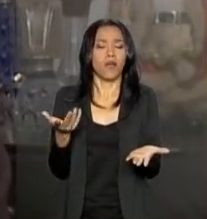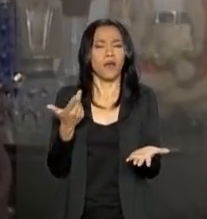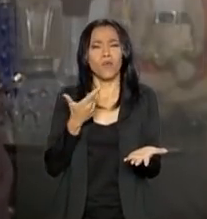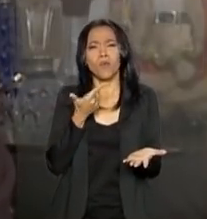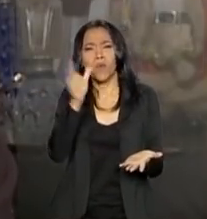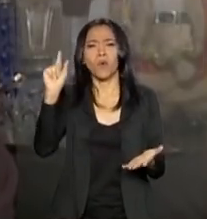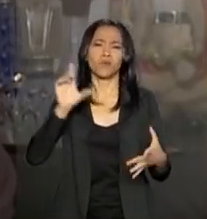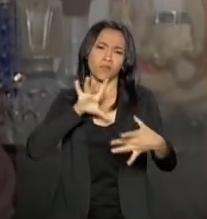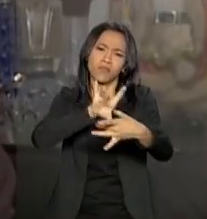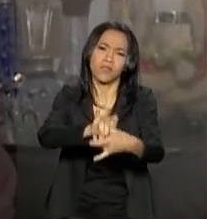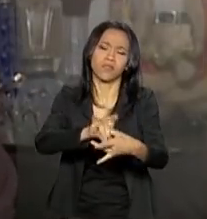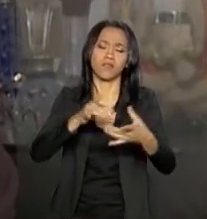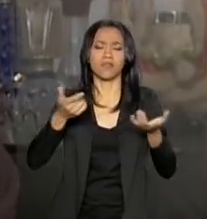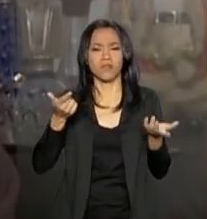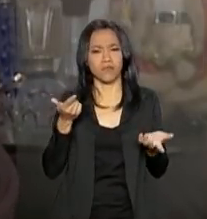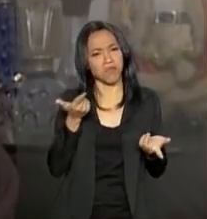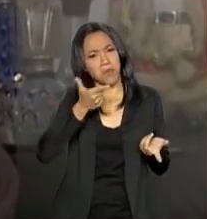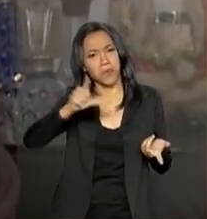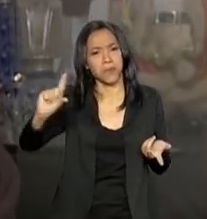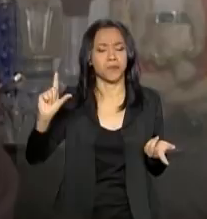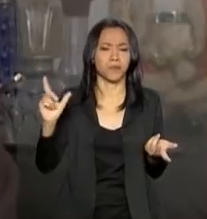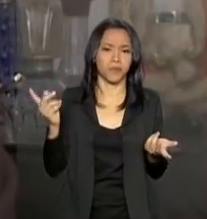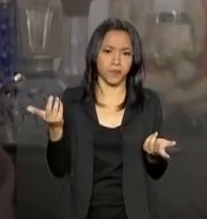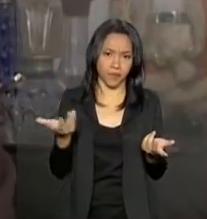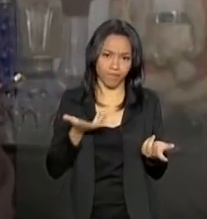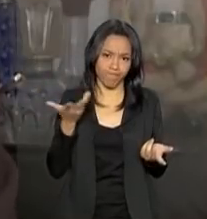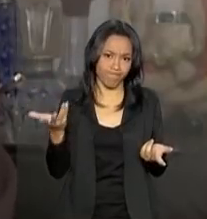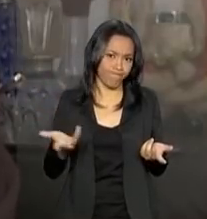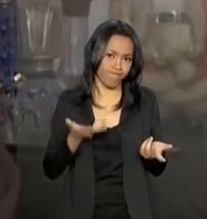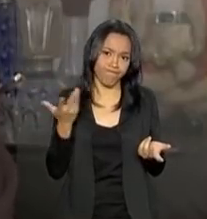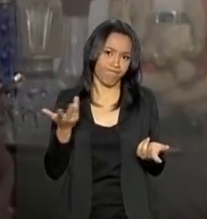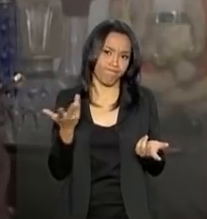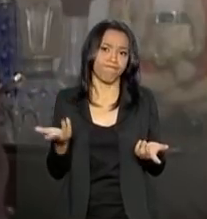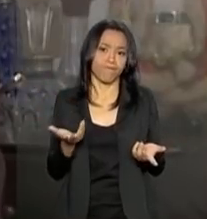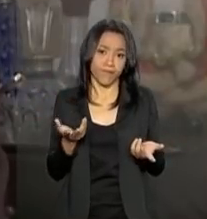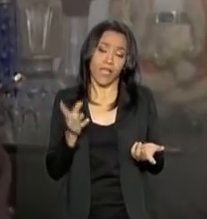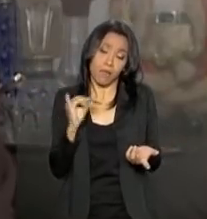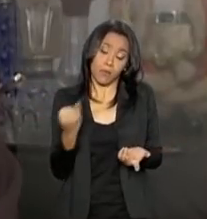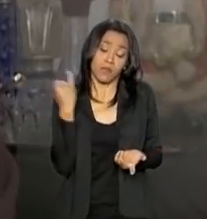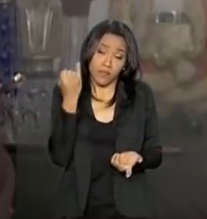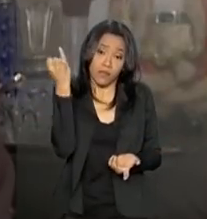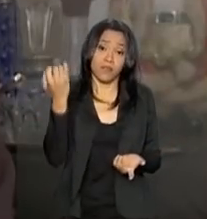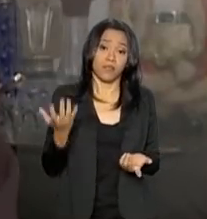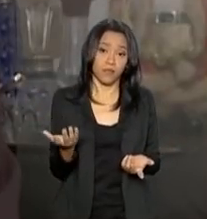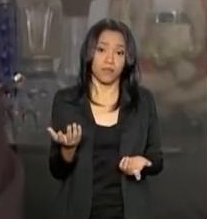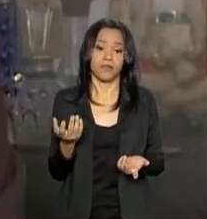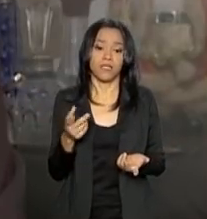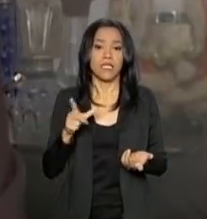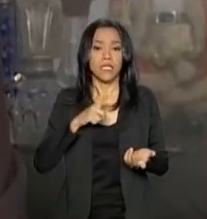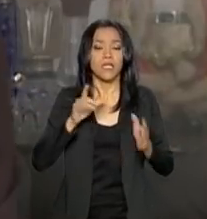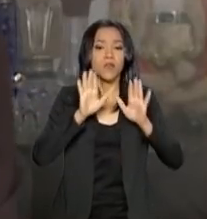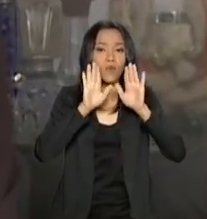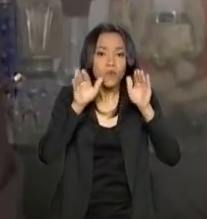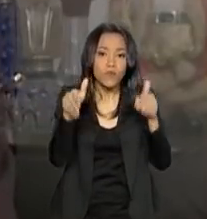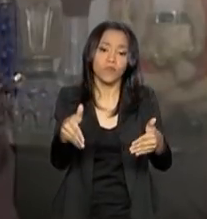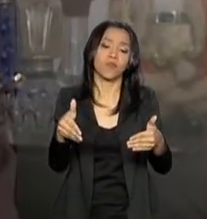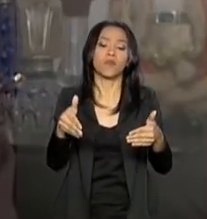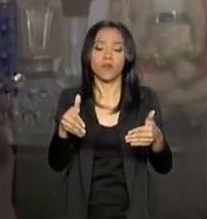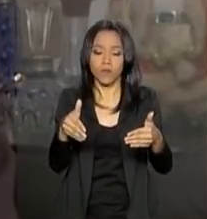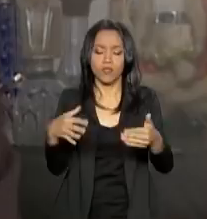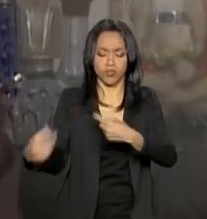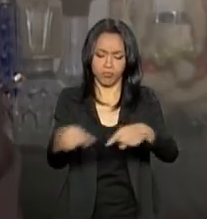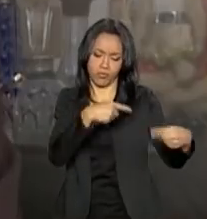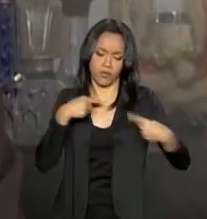num outro ritmo num num num no numa em outras realidades então é importante é um foco de de